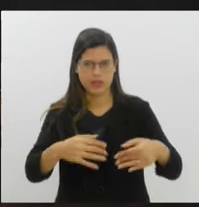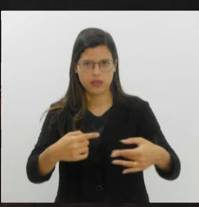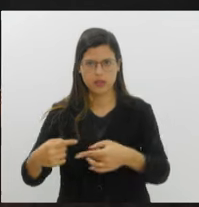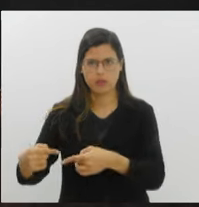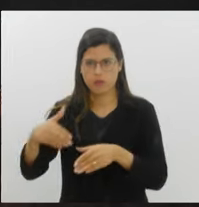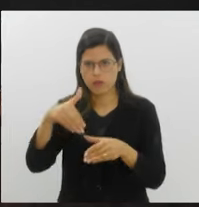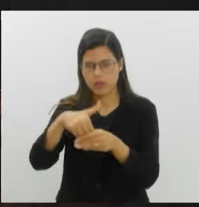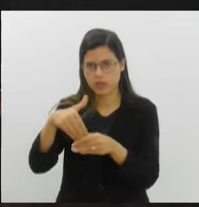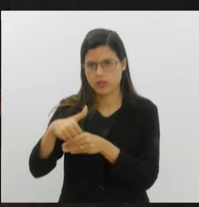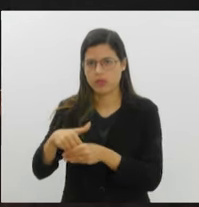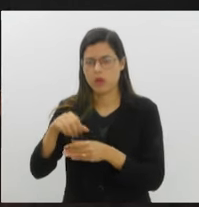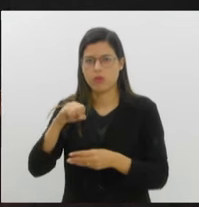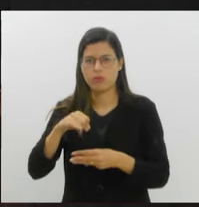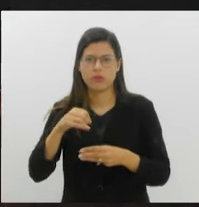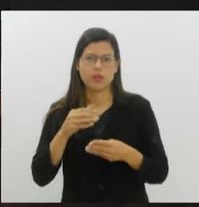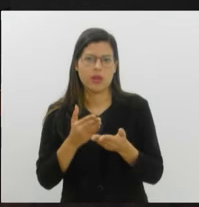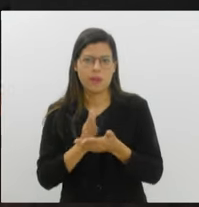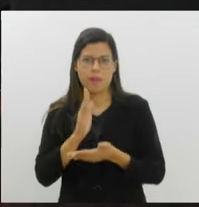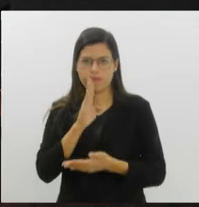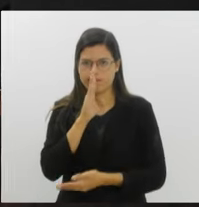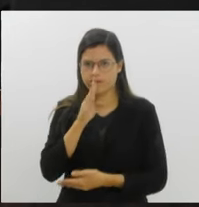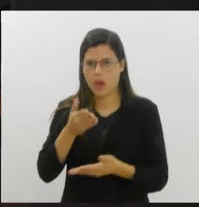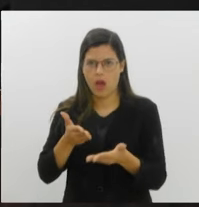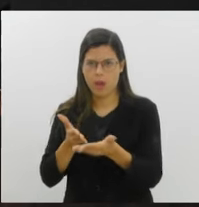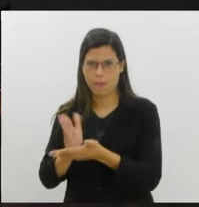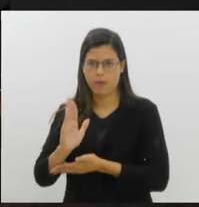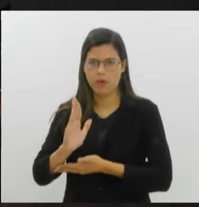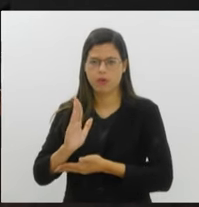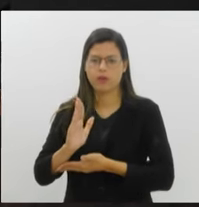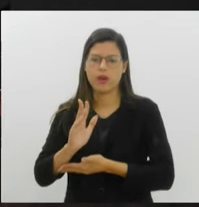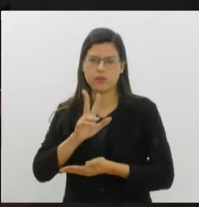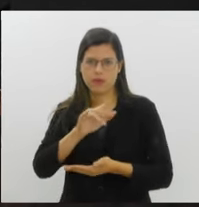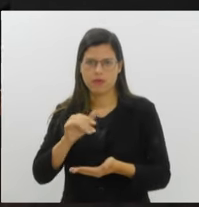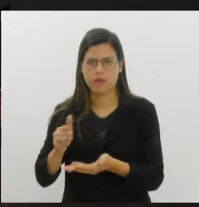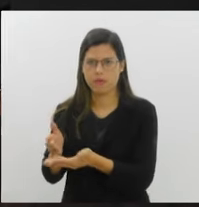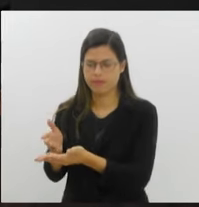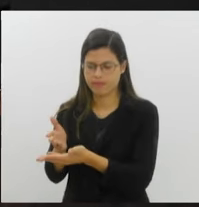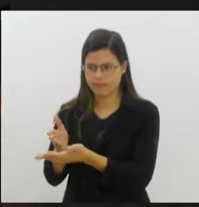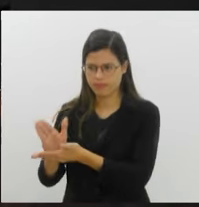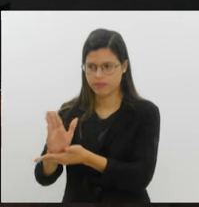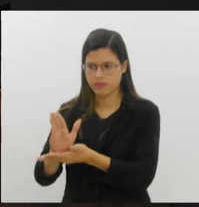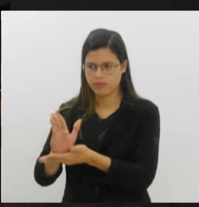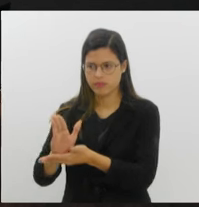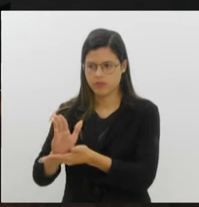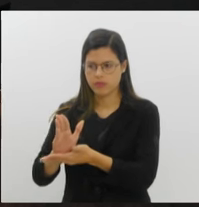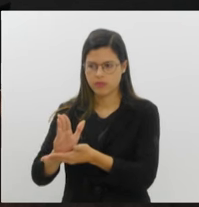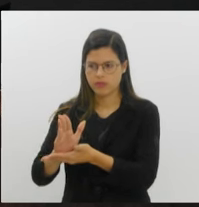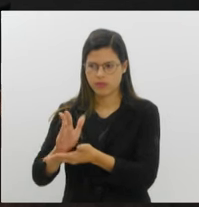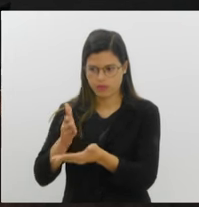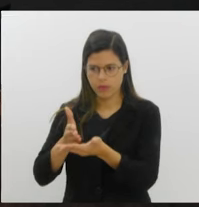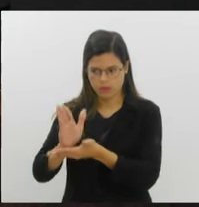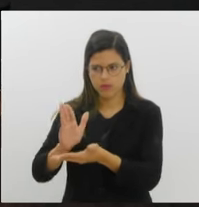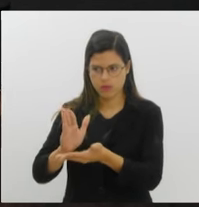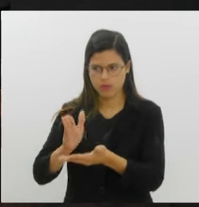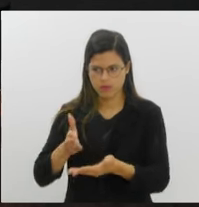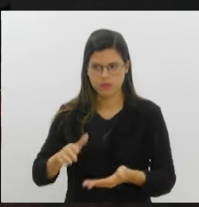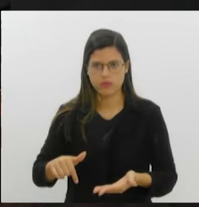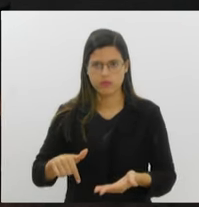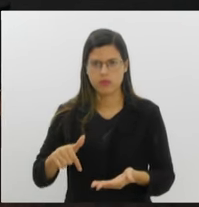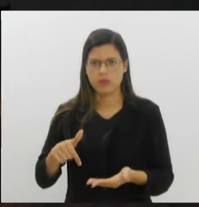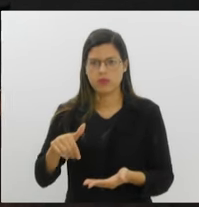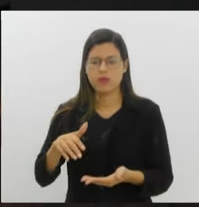votação, os senhores que aprovam permaneçam como estão. Aprovado, vai à promulgação. Anuncio projeto de resolução